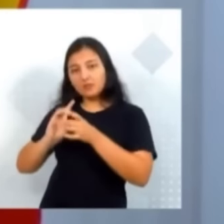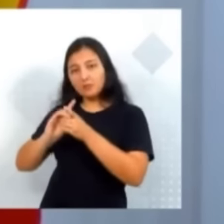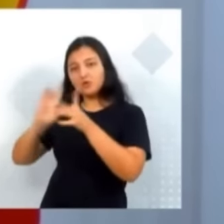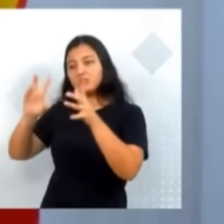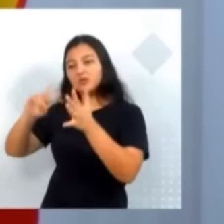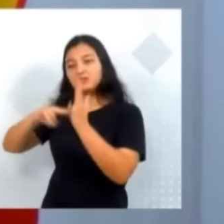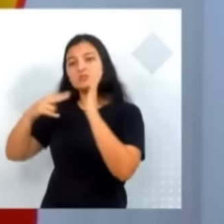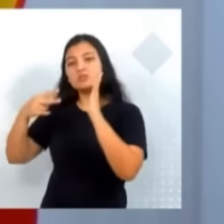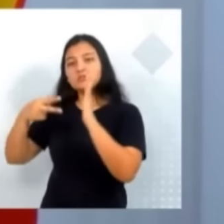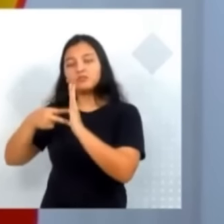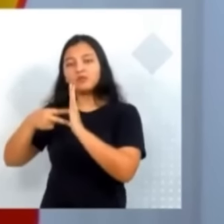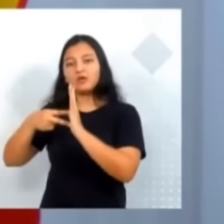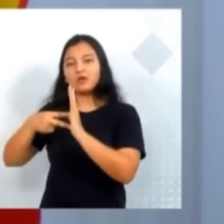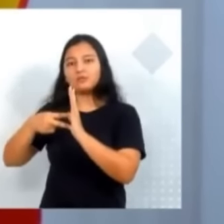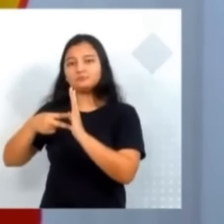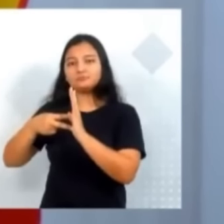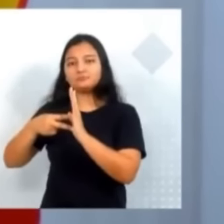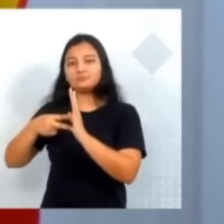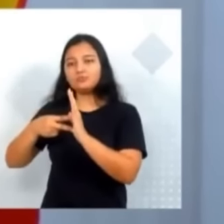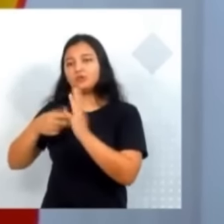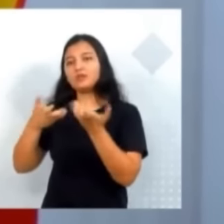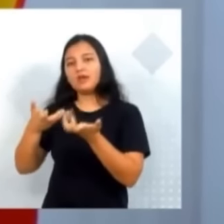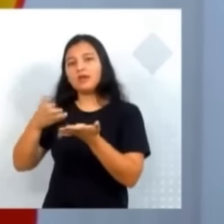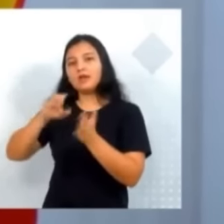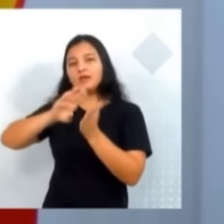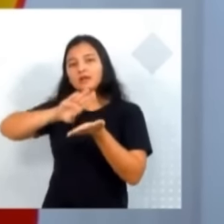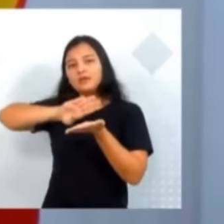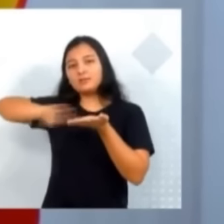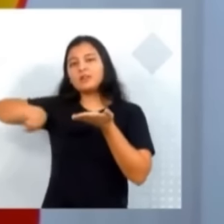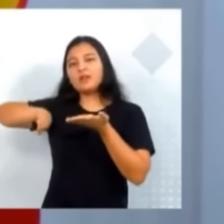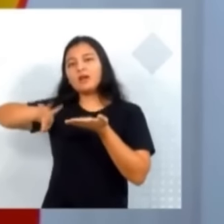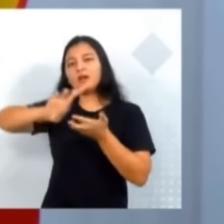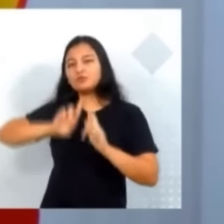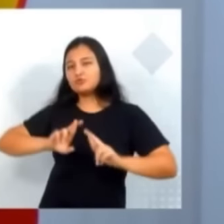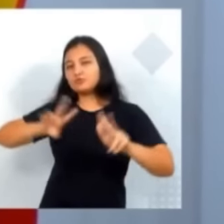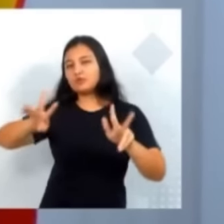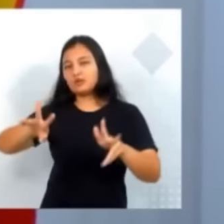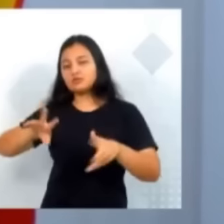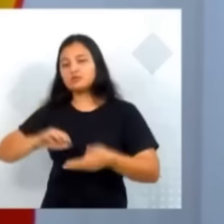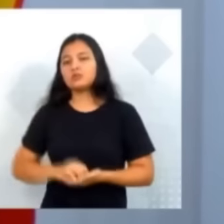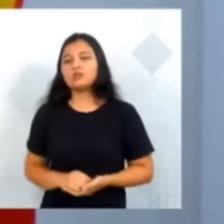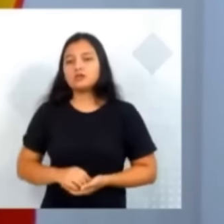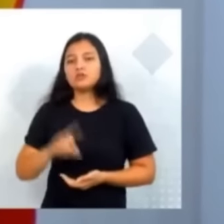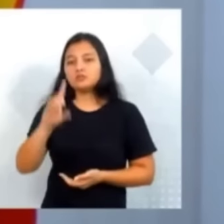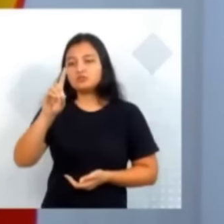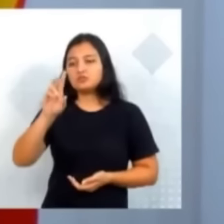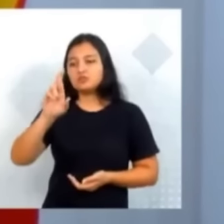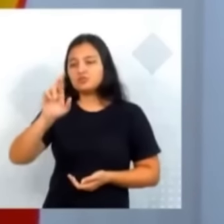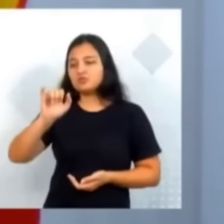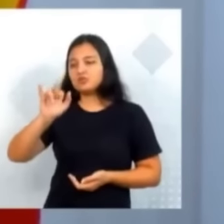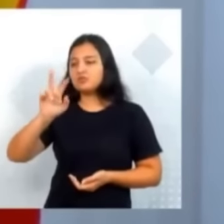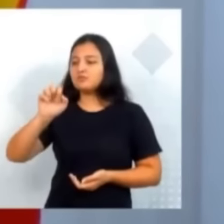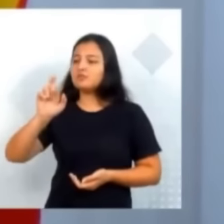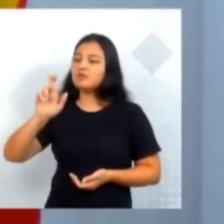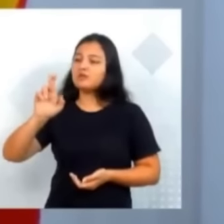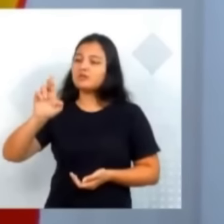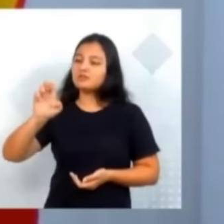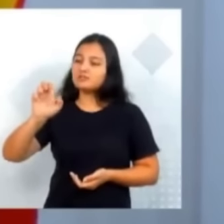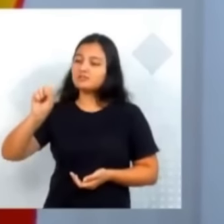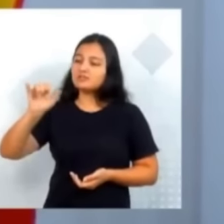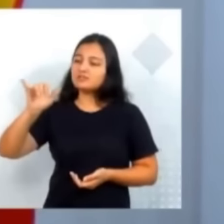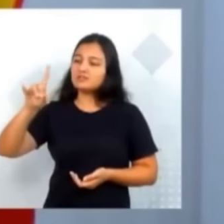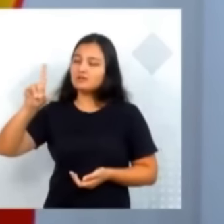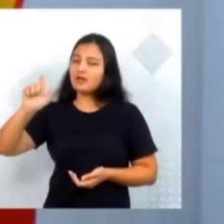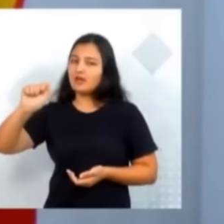dizer que pretendem eliminar o divergente. A palavra diversidade, na verdade, nada mais é do